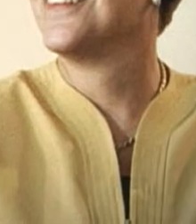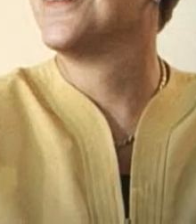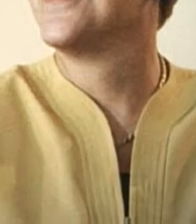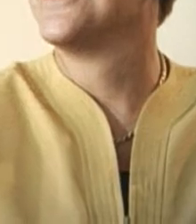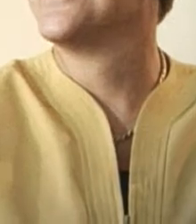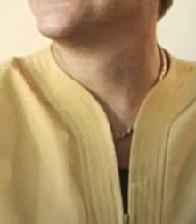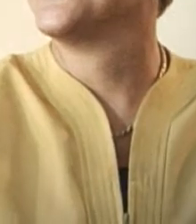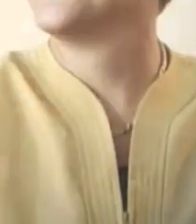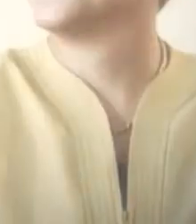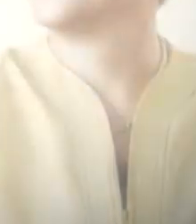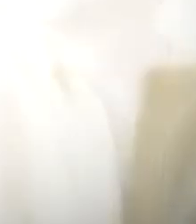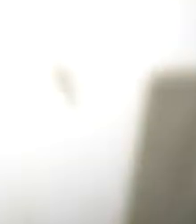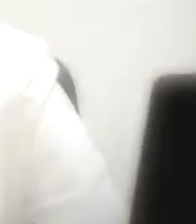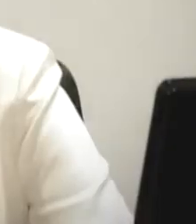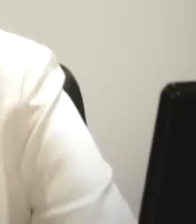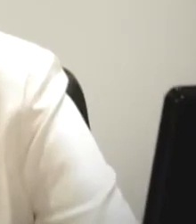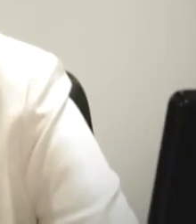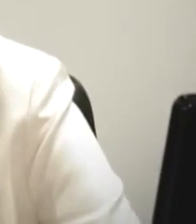o